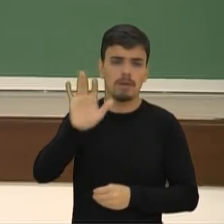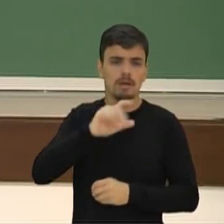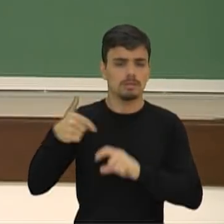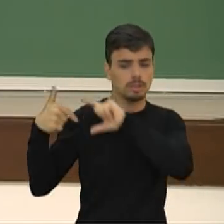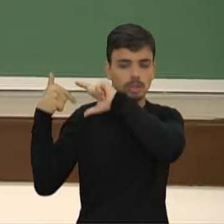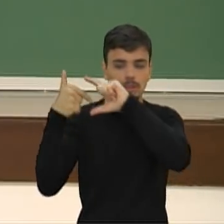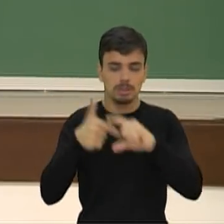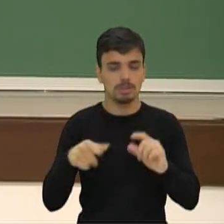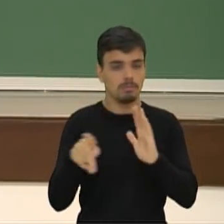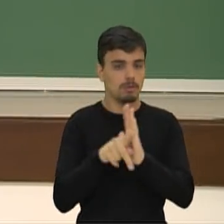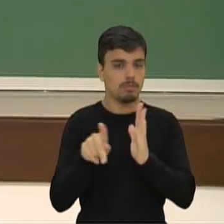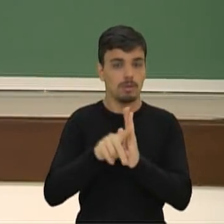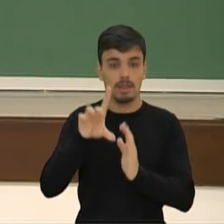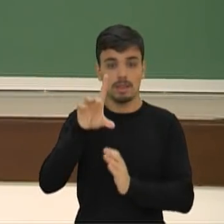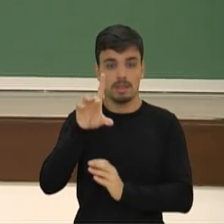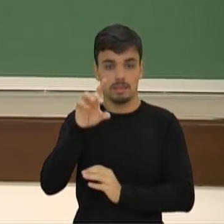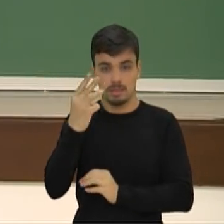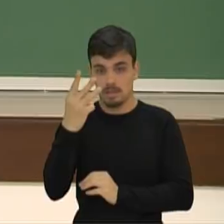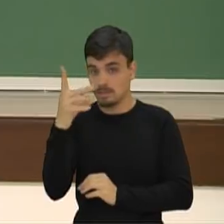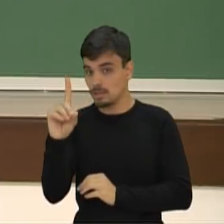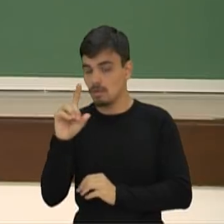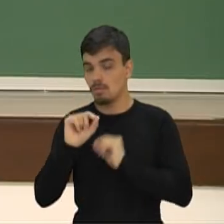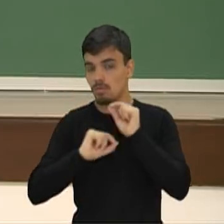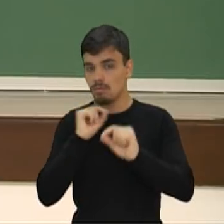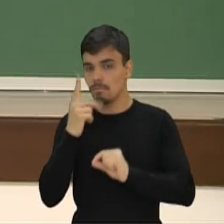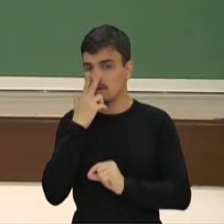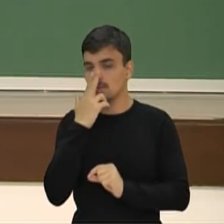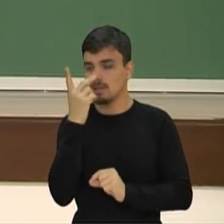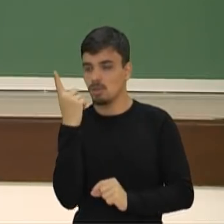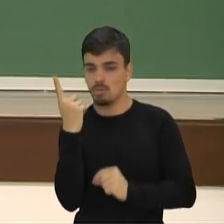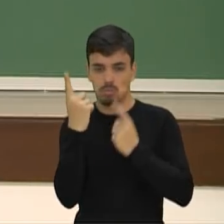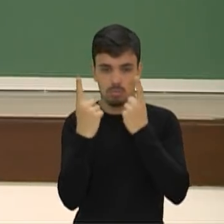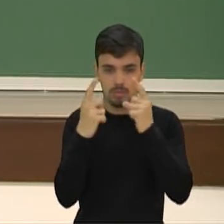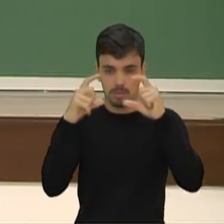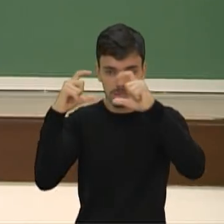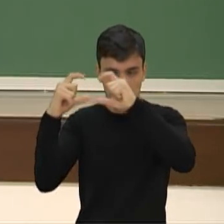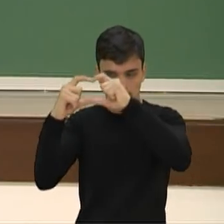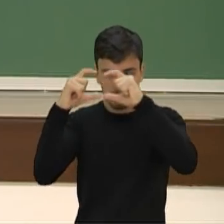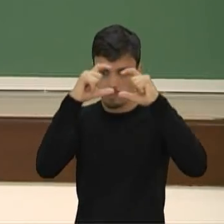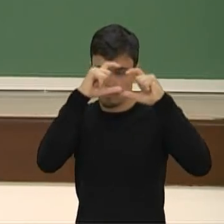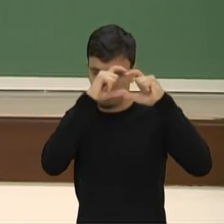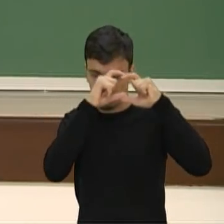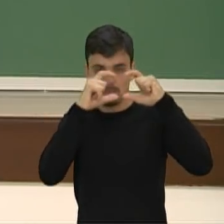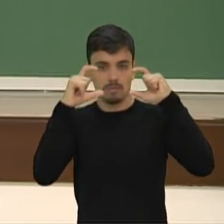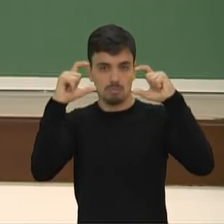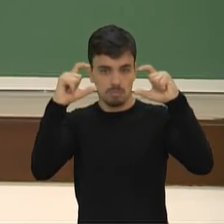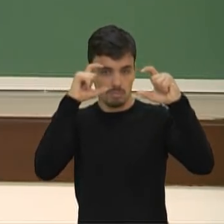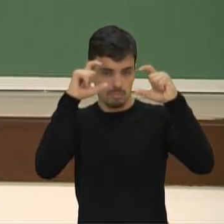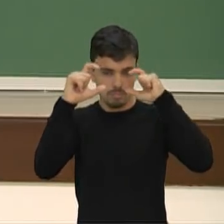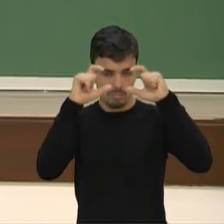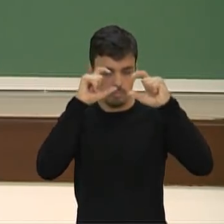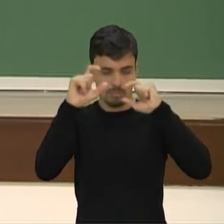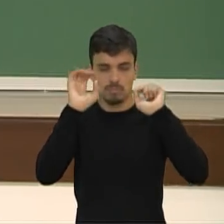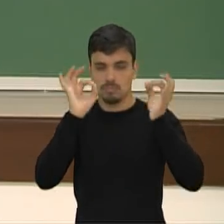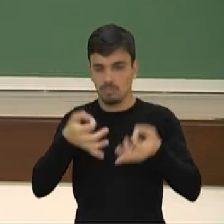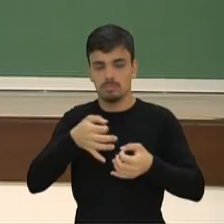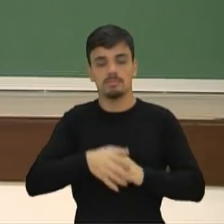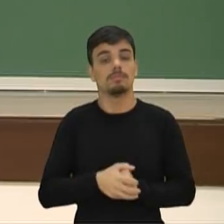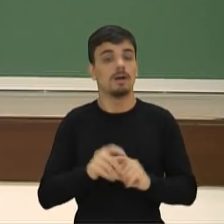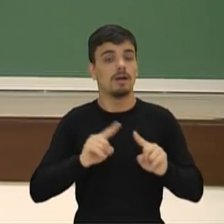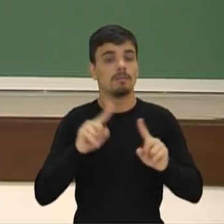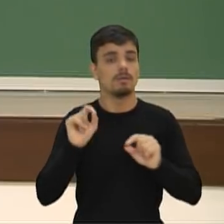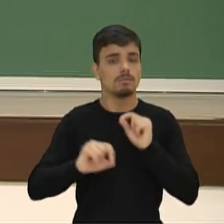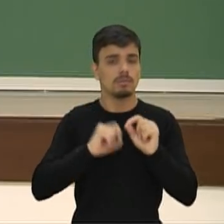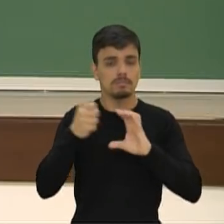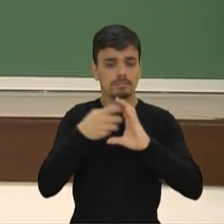você faz de um 3D, leve em consideração que você vai ter duas lentes, uma que fica sobre o seu olho direito, outra que fica sobre o seu olho esquerdo.